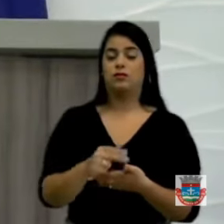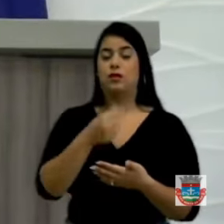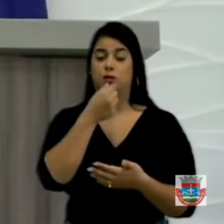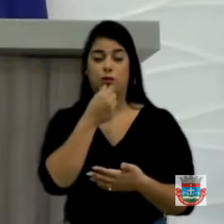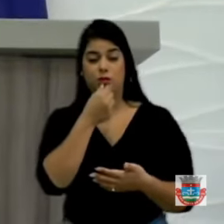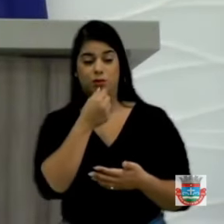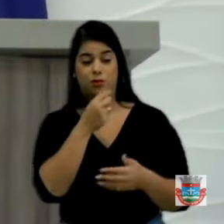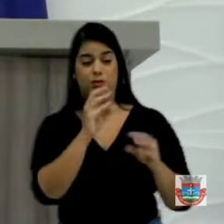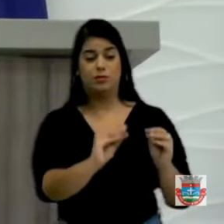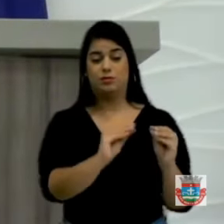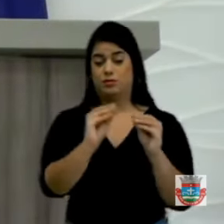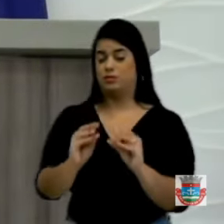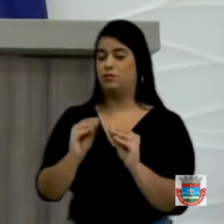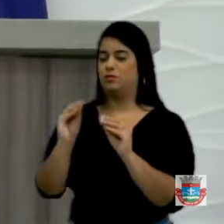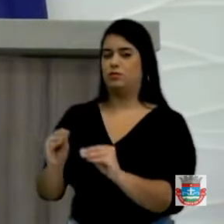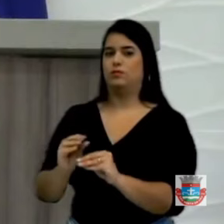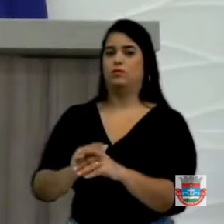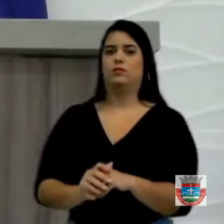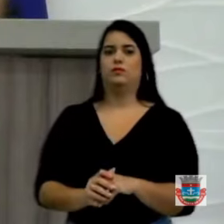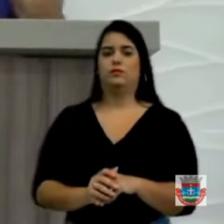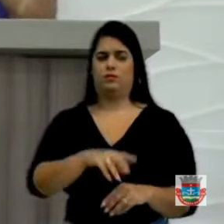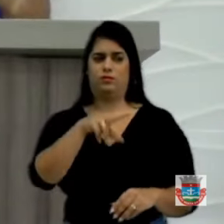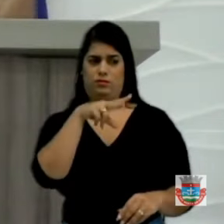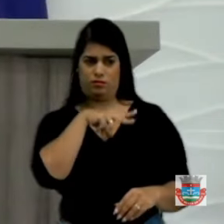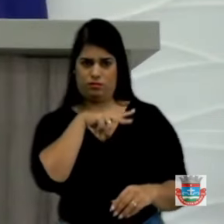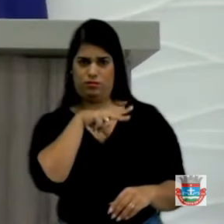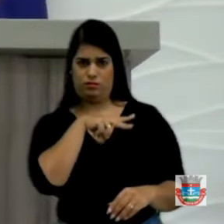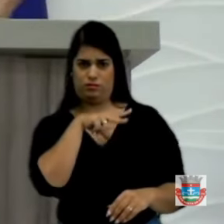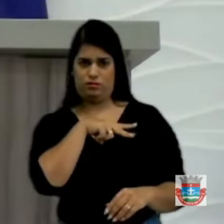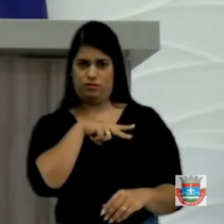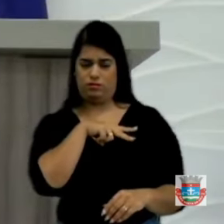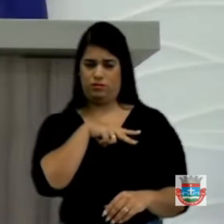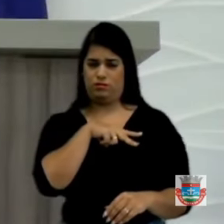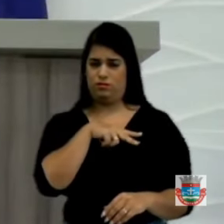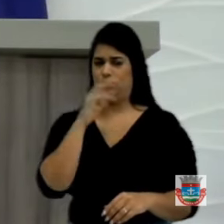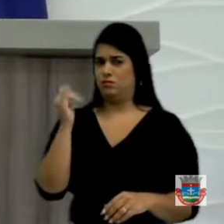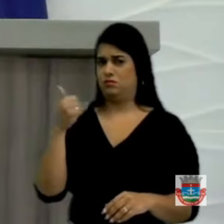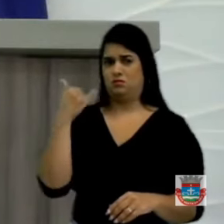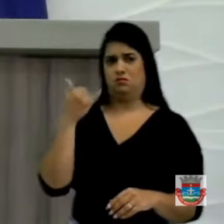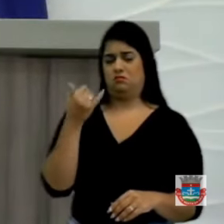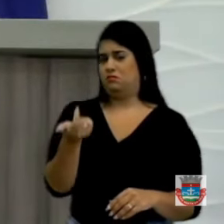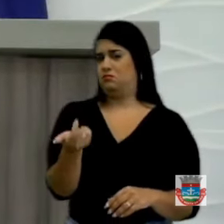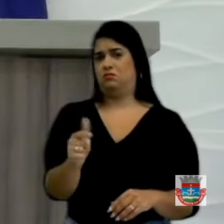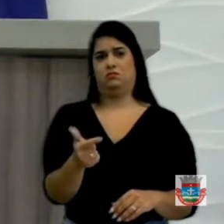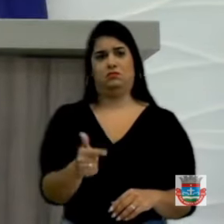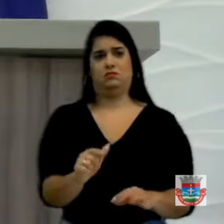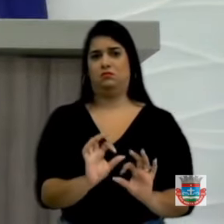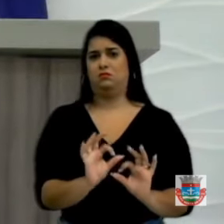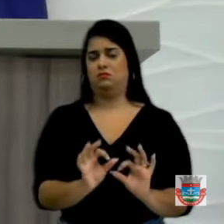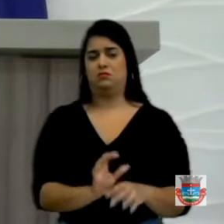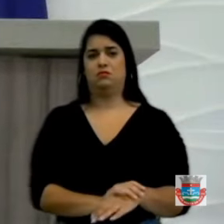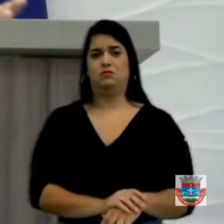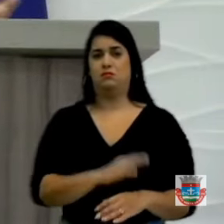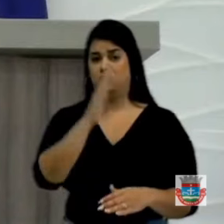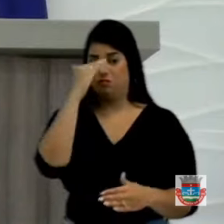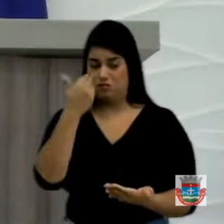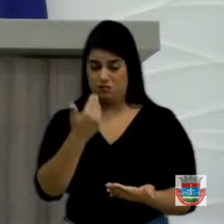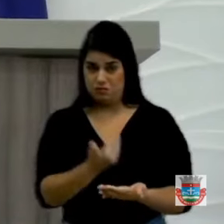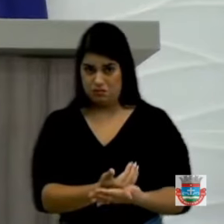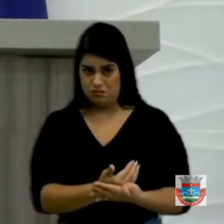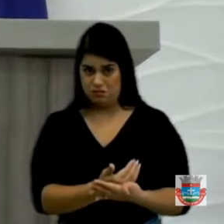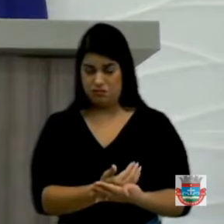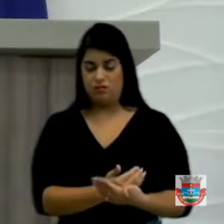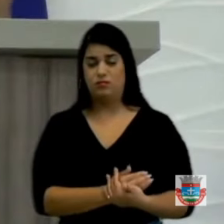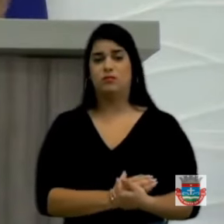isso. Eu particularmente, graças a Deus, não recebi ligação de ninguém. E acredito que